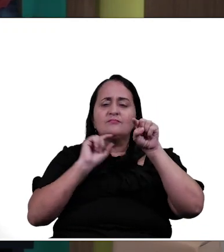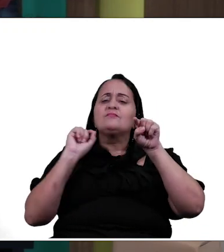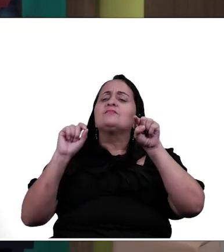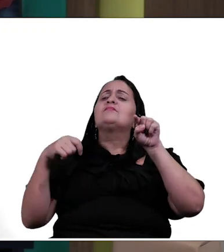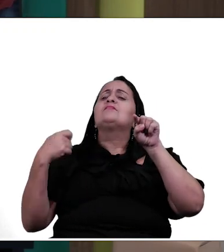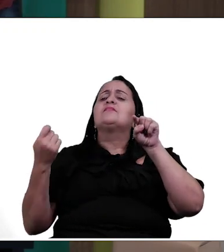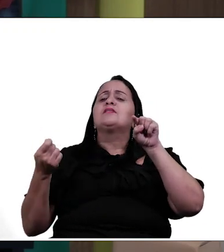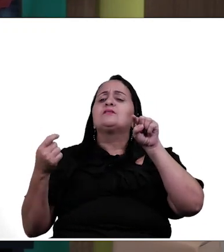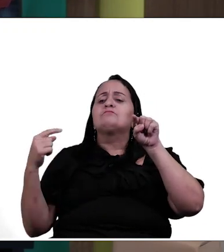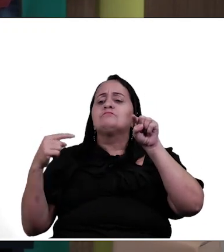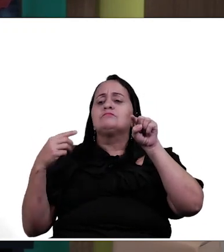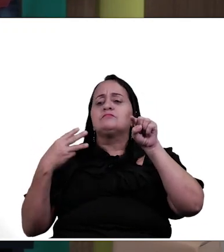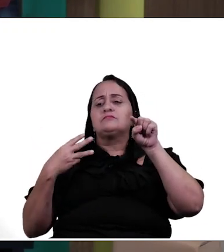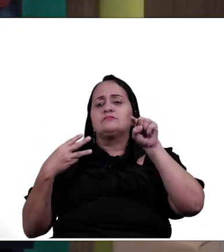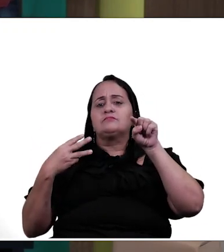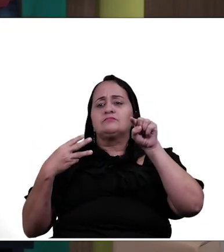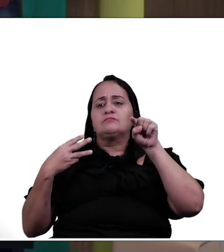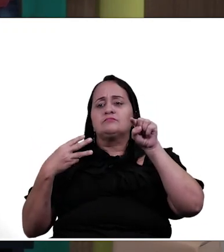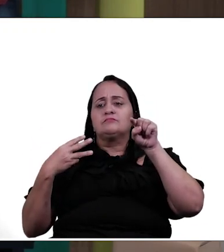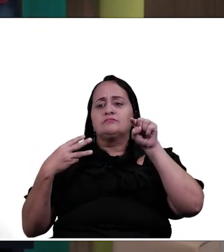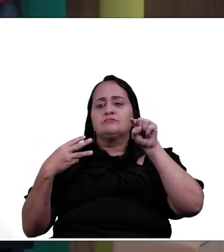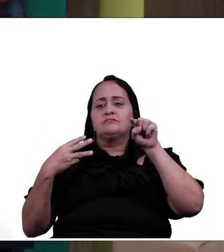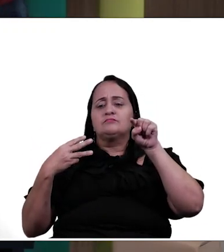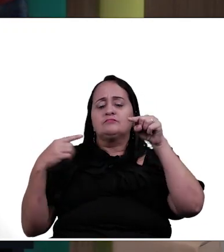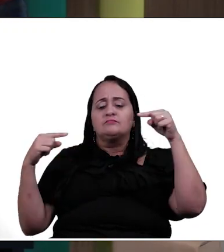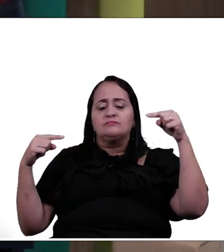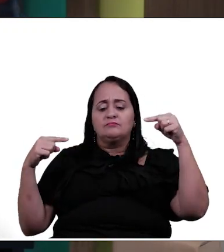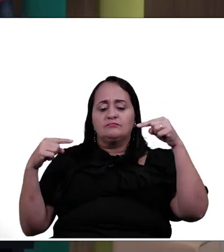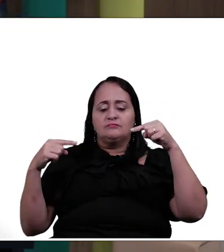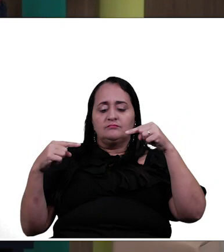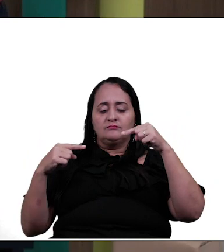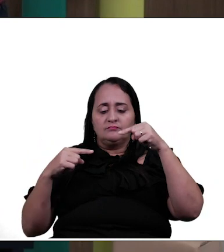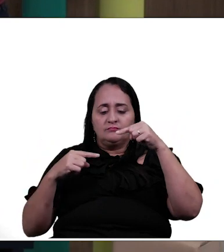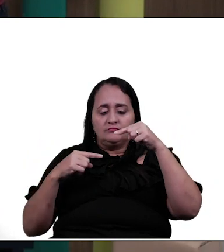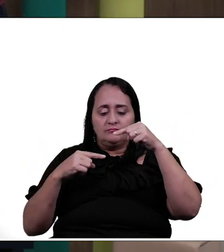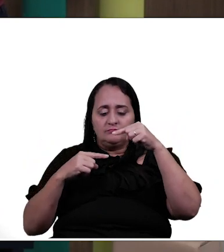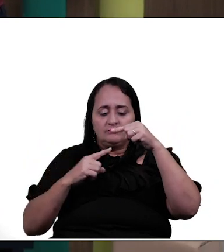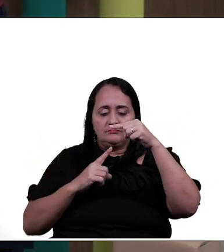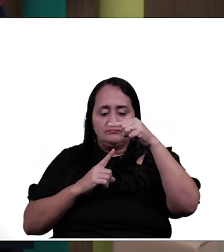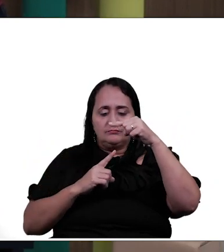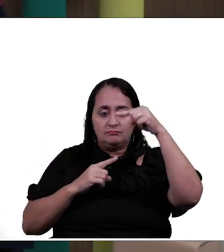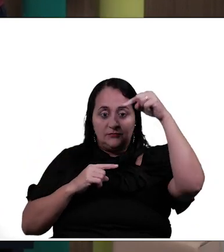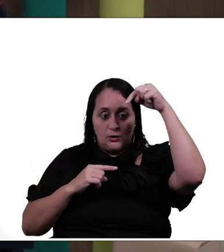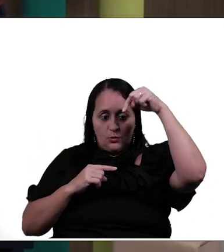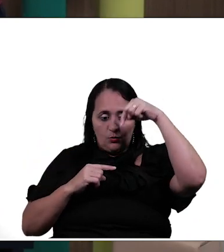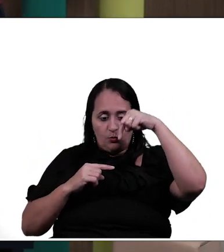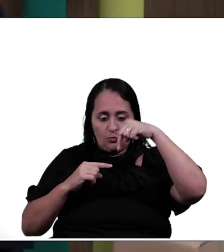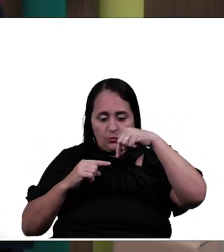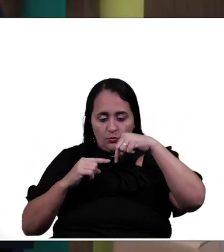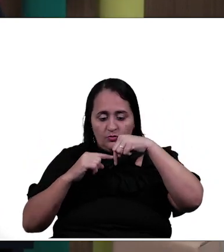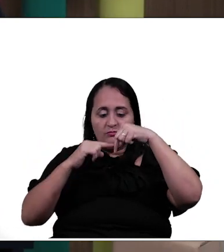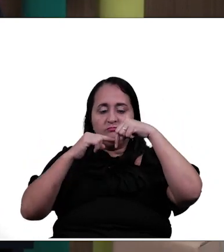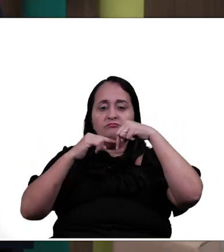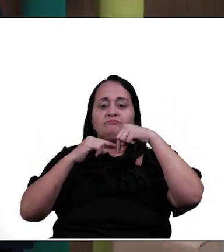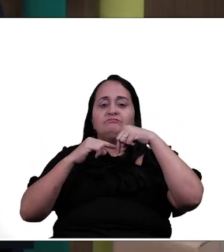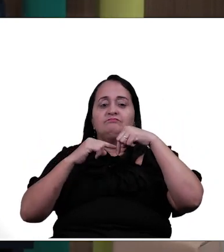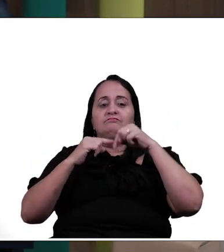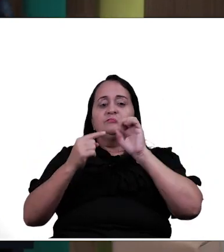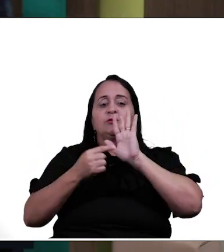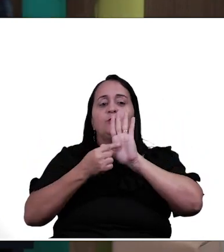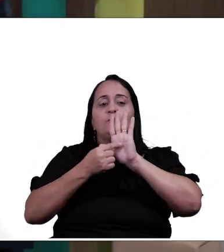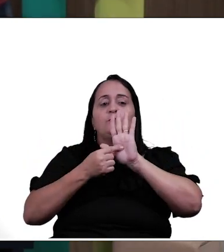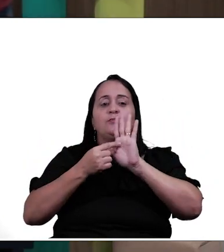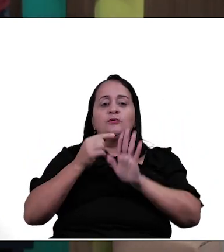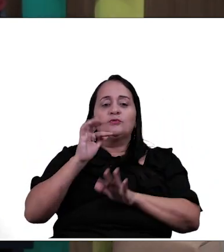24 sobre 100. Eu fiz questão de chamar a atenção disso aqui, Porque talvez você